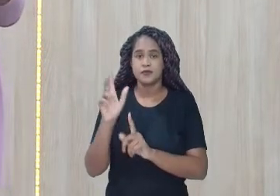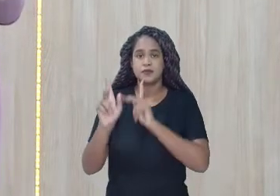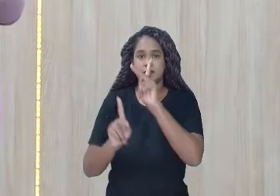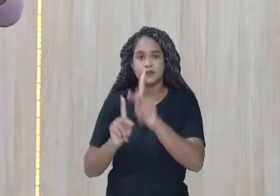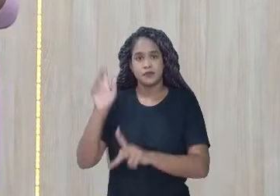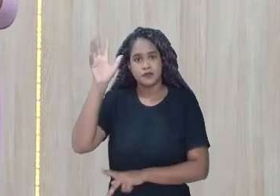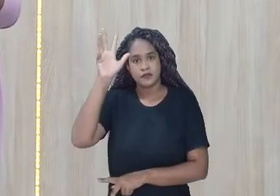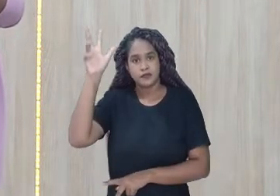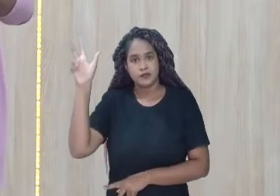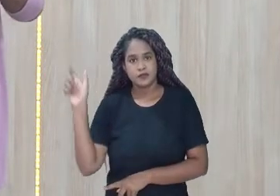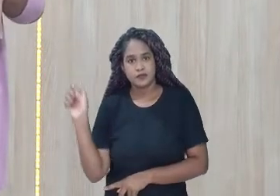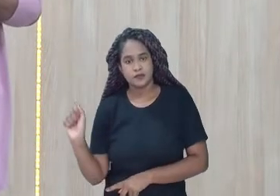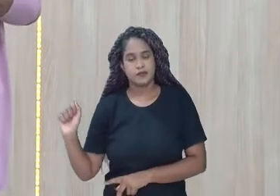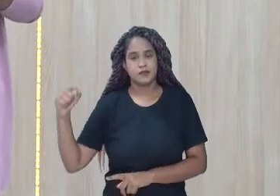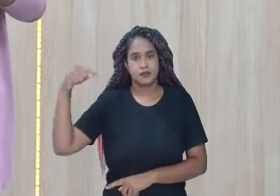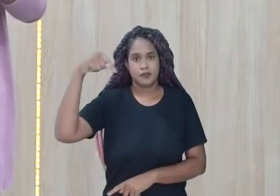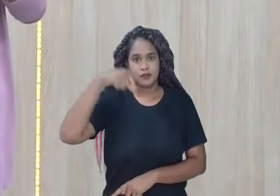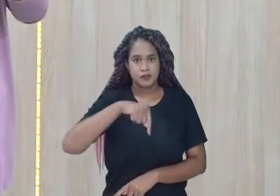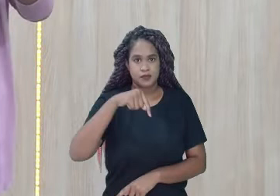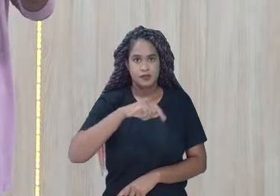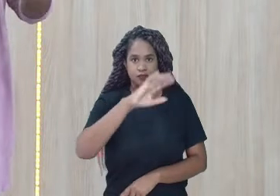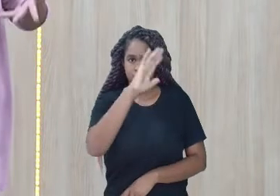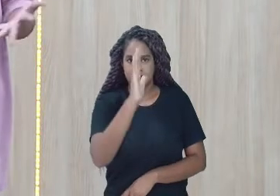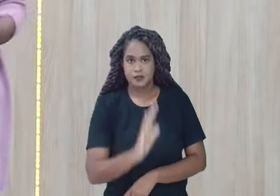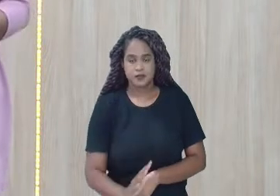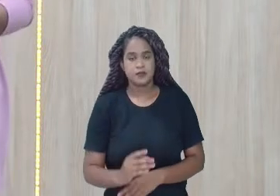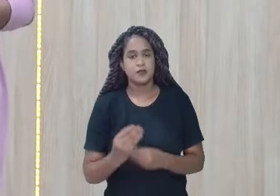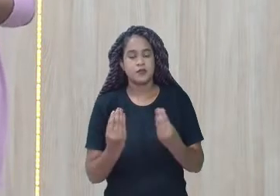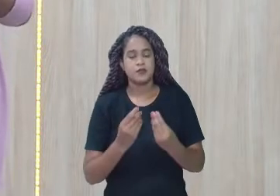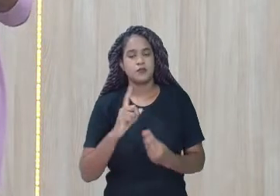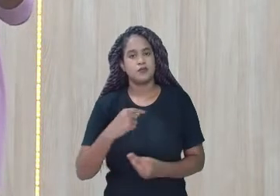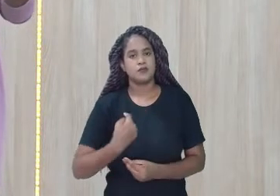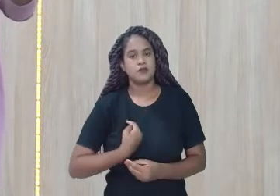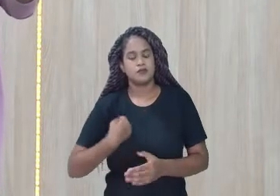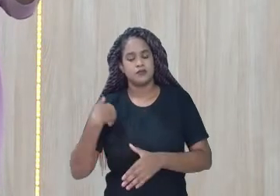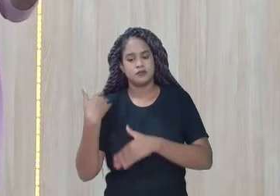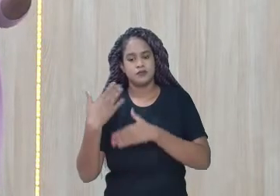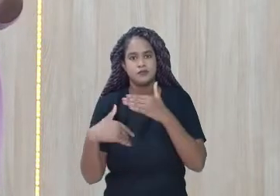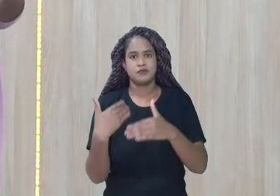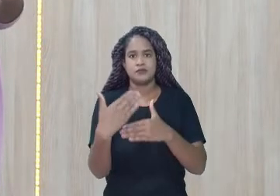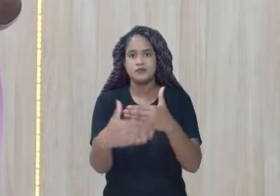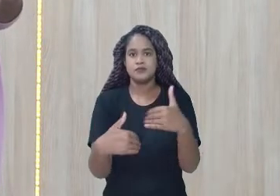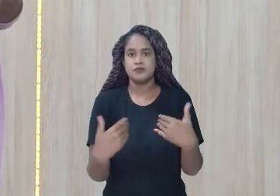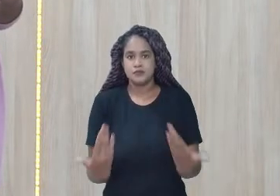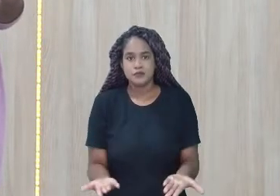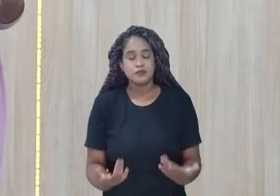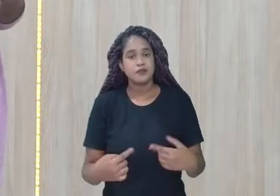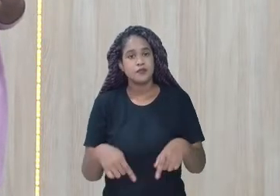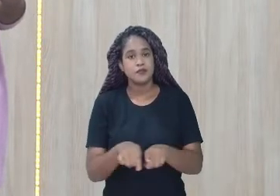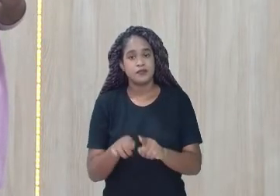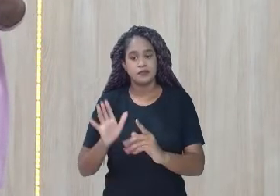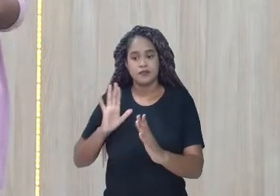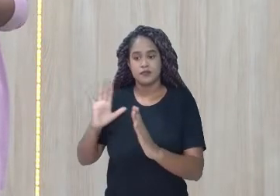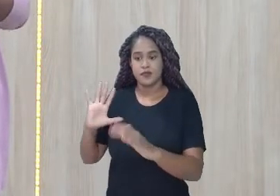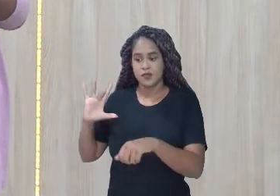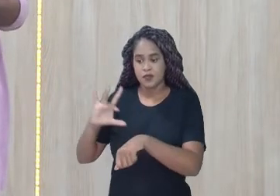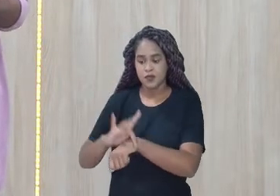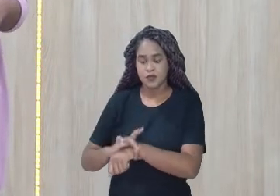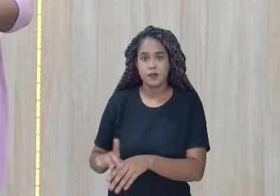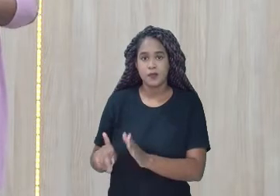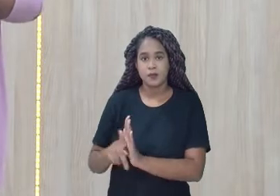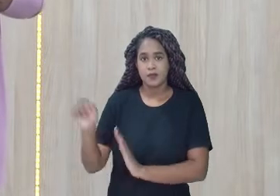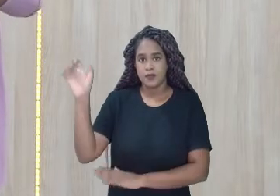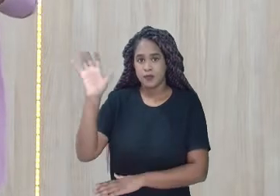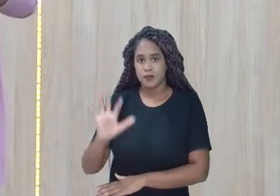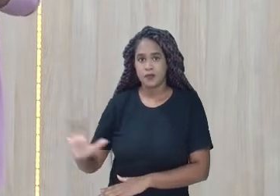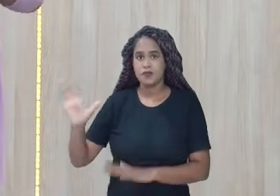africano aqui no território brasileiro, como a gente se constituiu, em todo o processo que a gente sofreu de colonização europeu, etc.